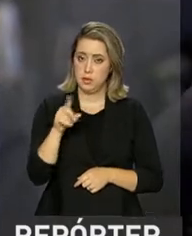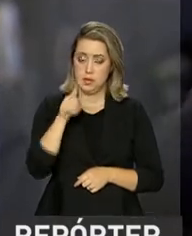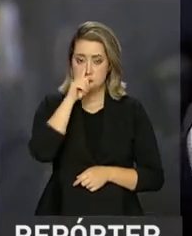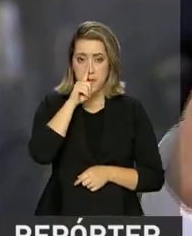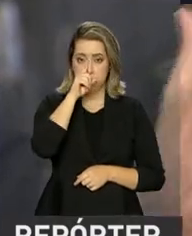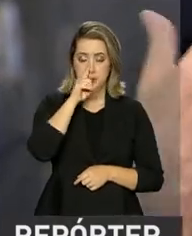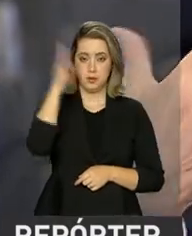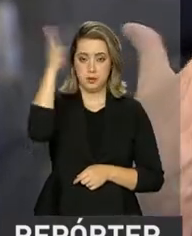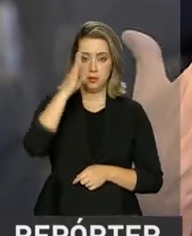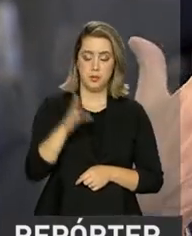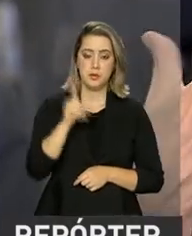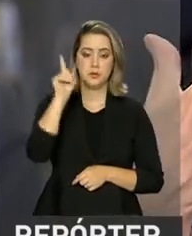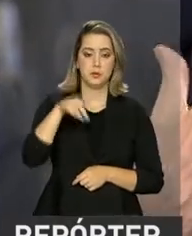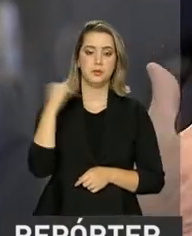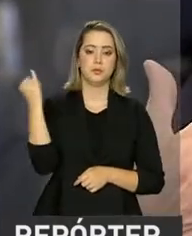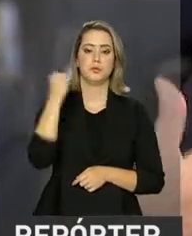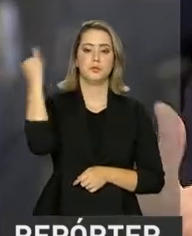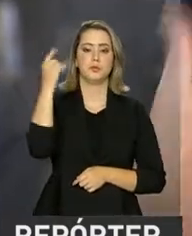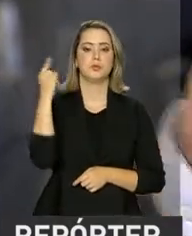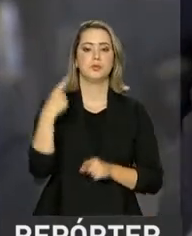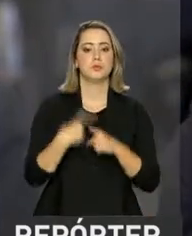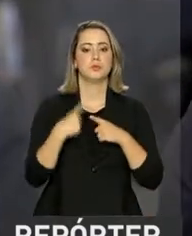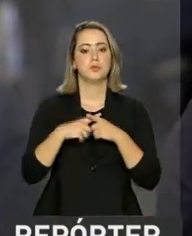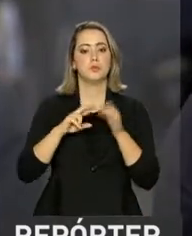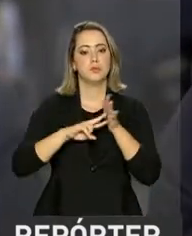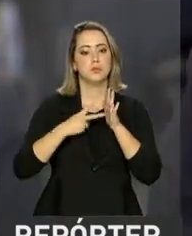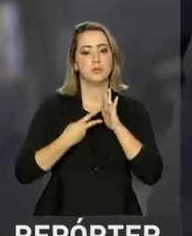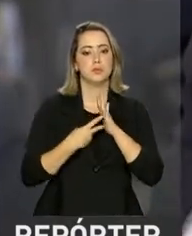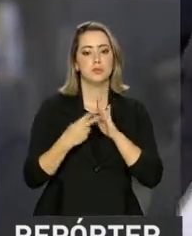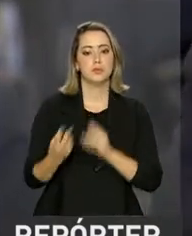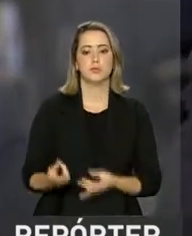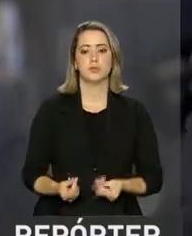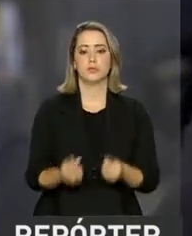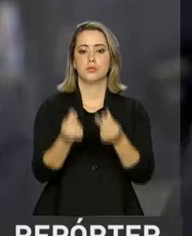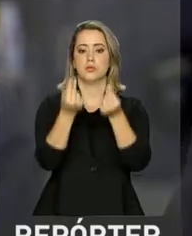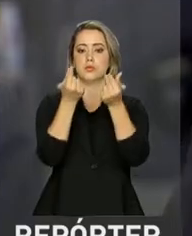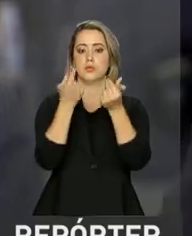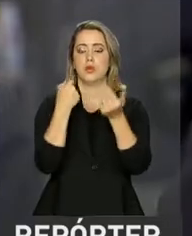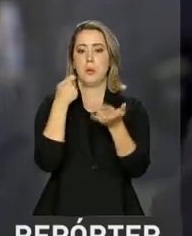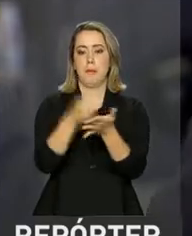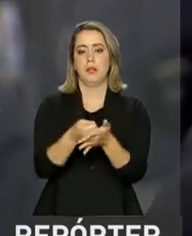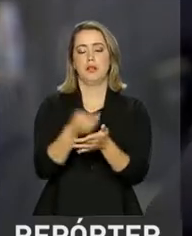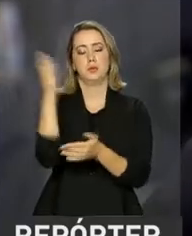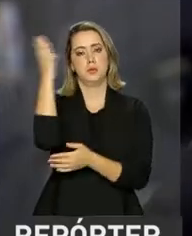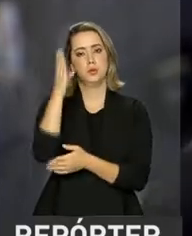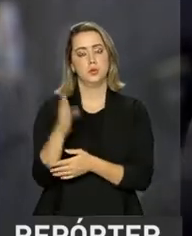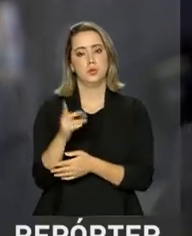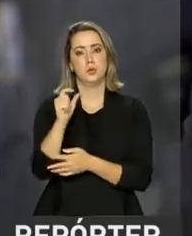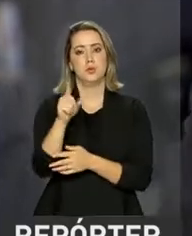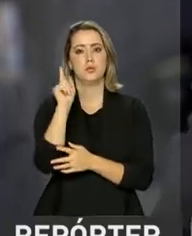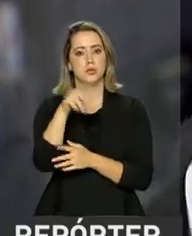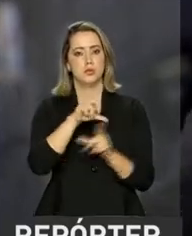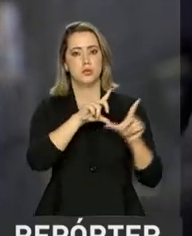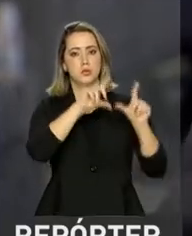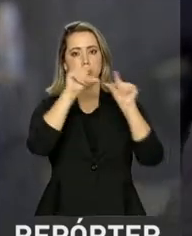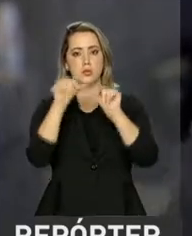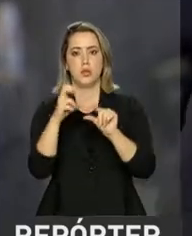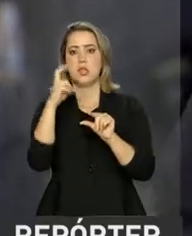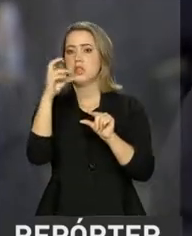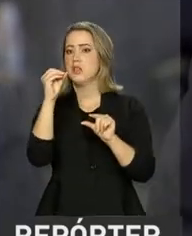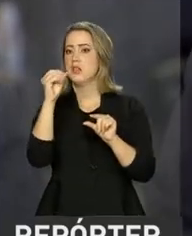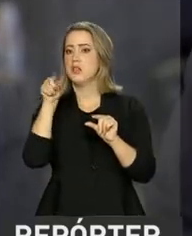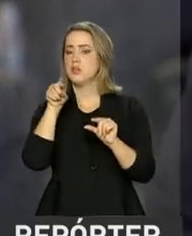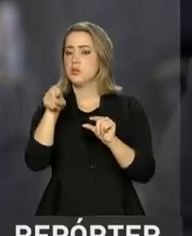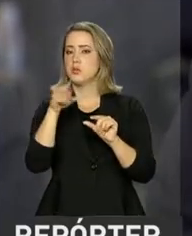brasil que é fundamental que é por exemplo o custo de financiar o país caiu de cerca de 500 pontos